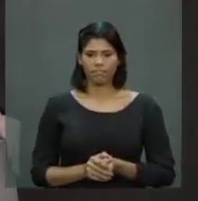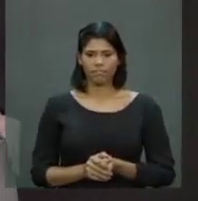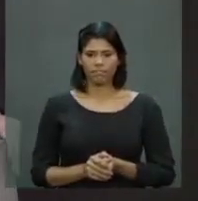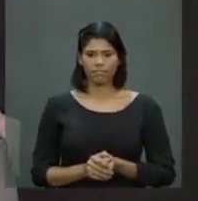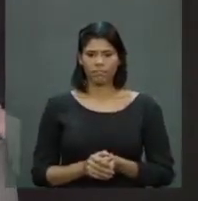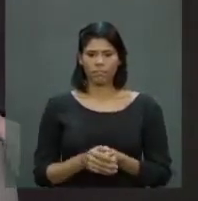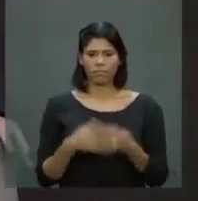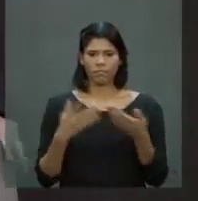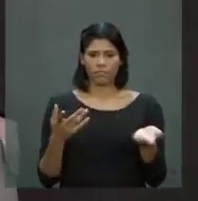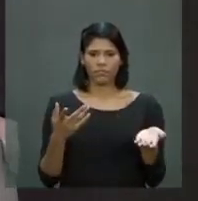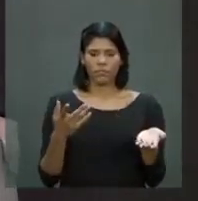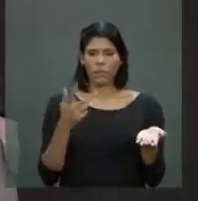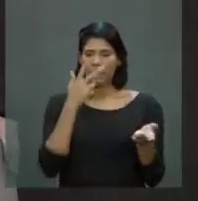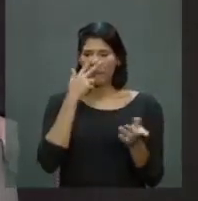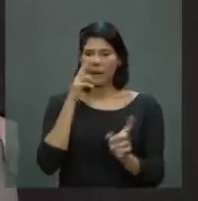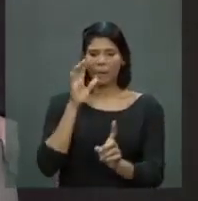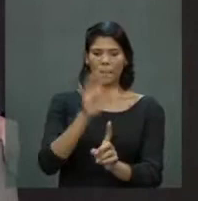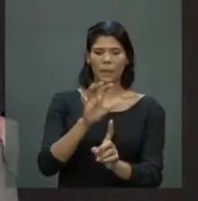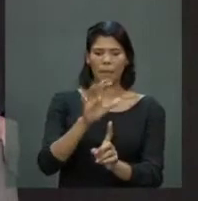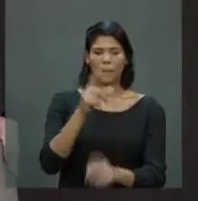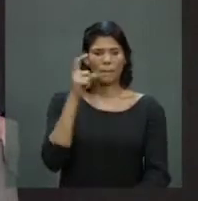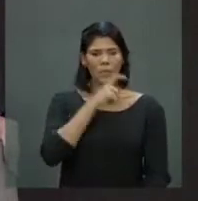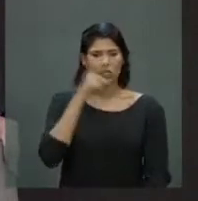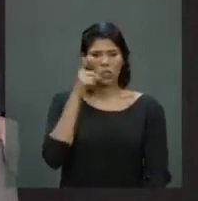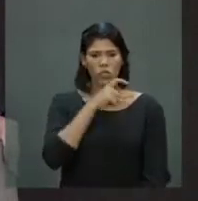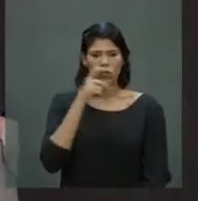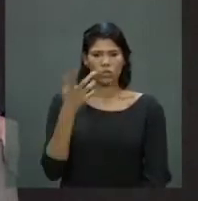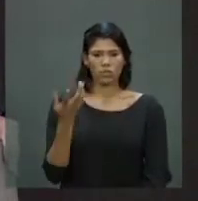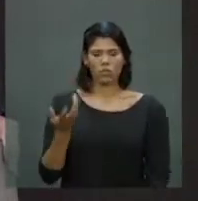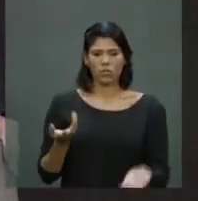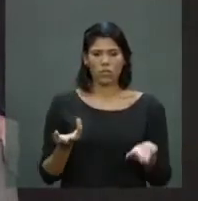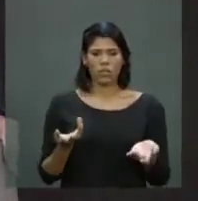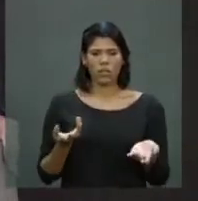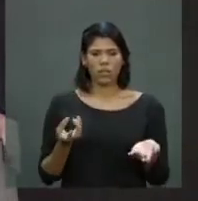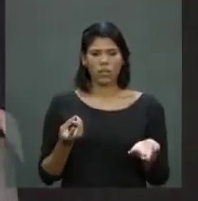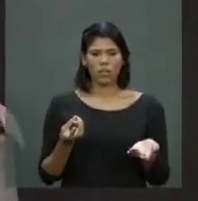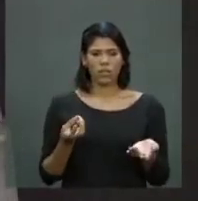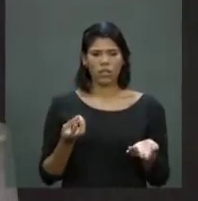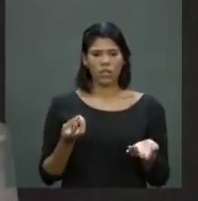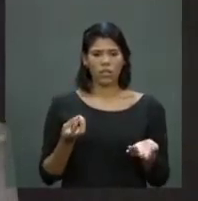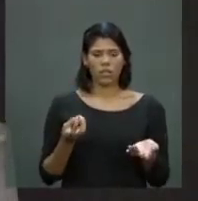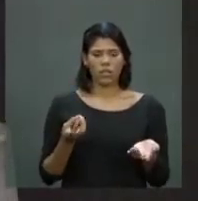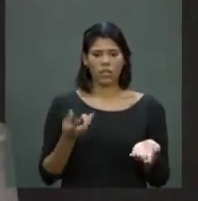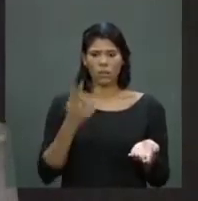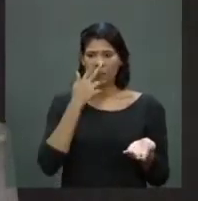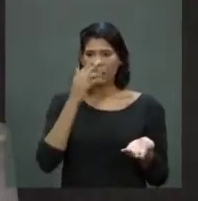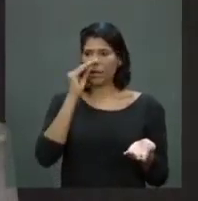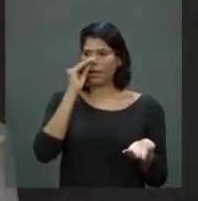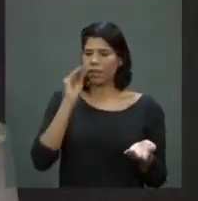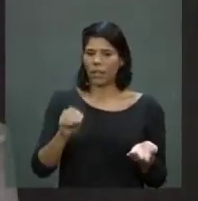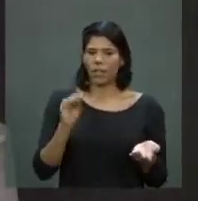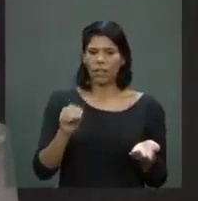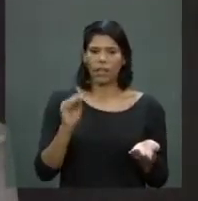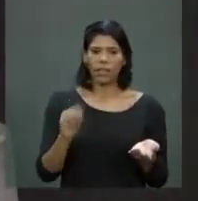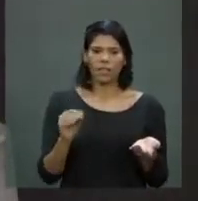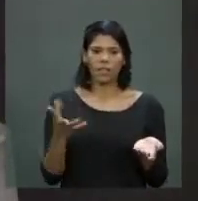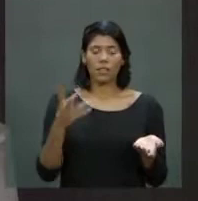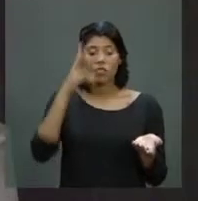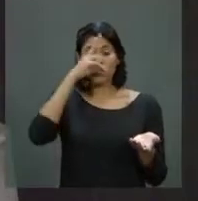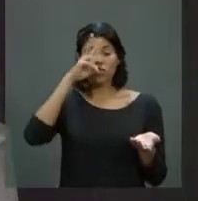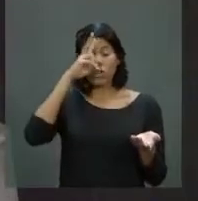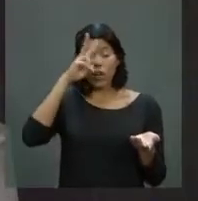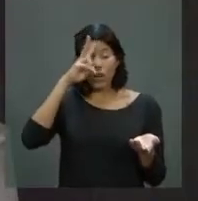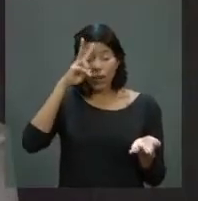Ele mentiu à nação quando desdenhou, desprezou a